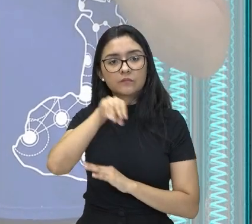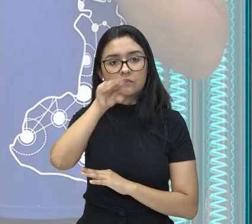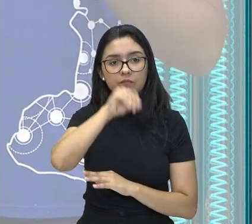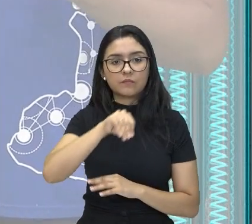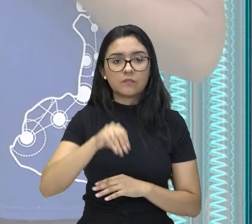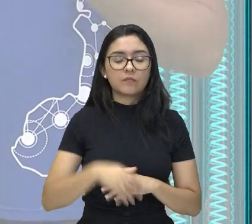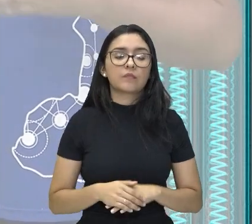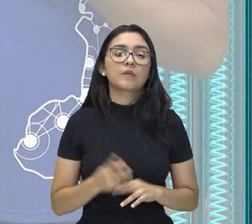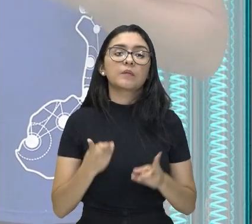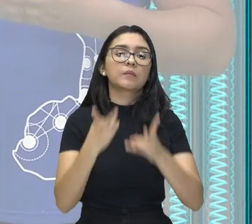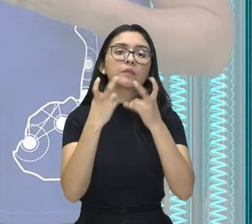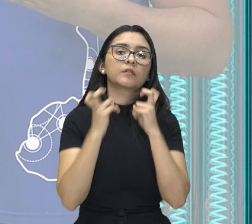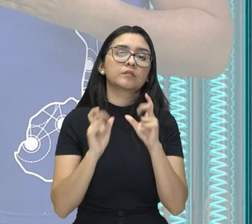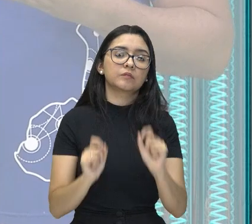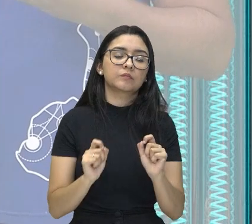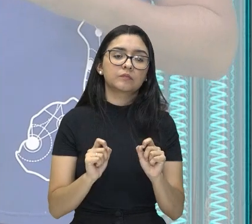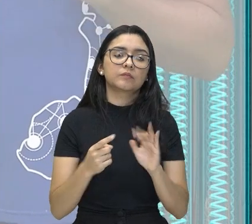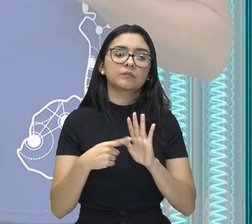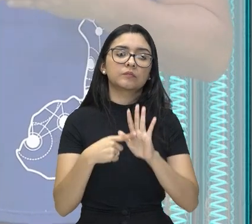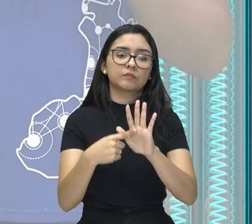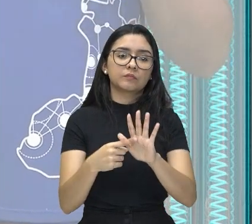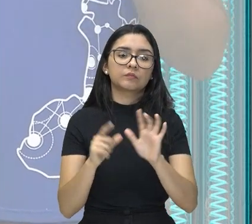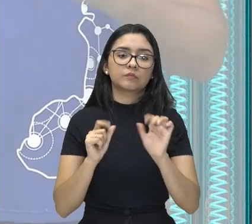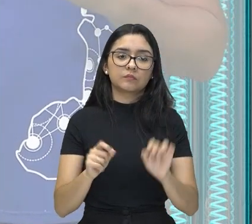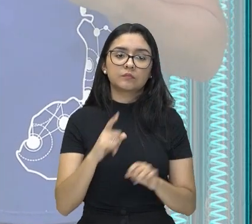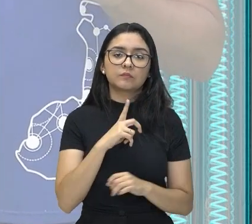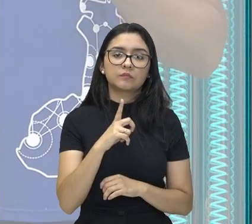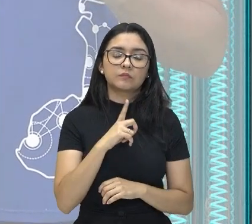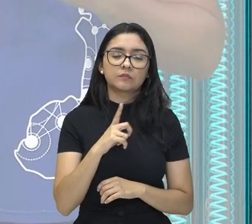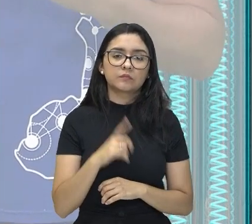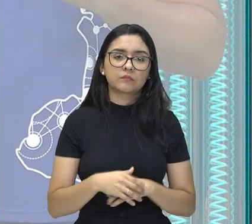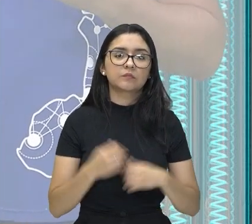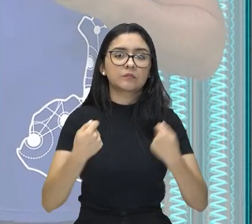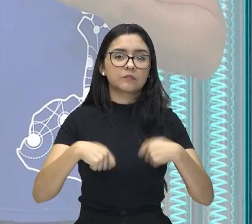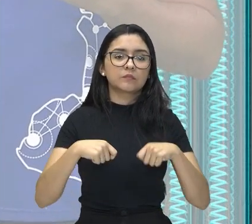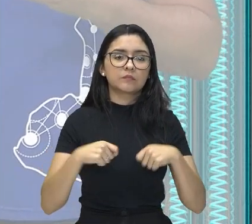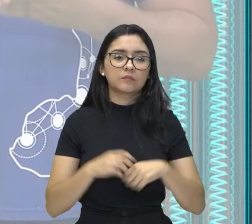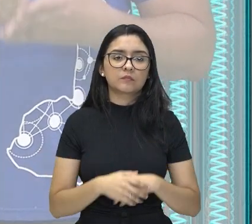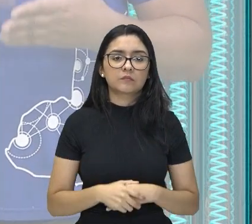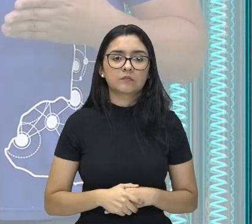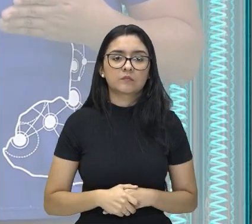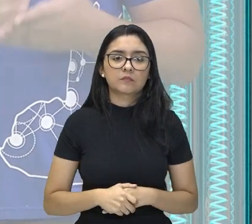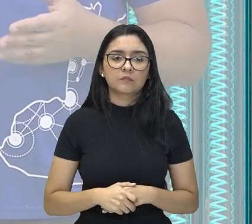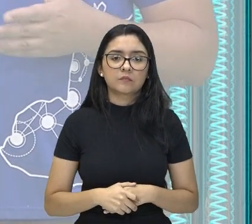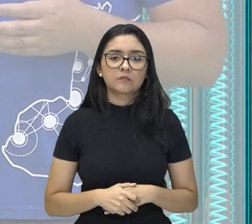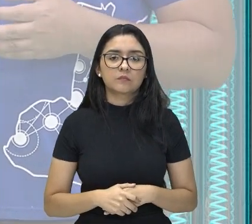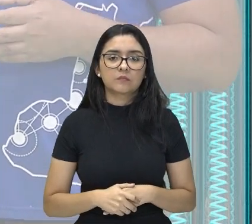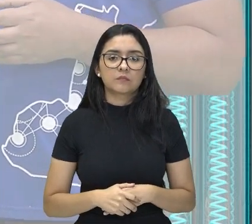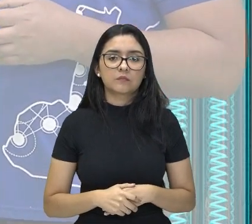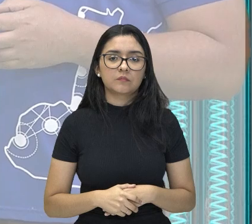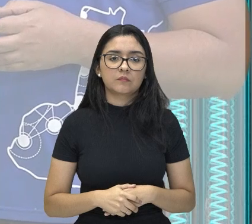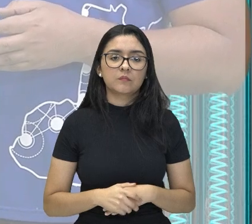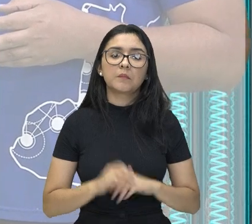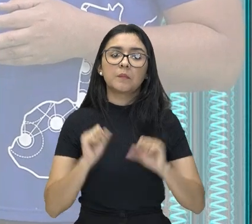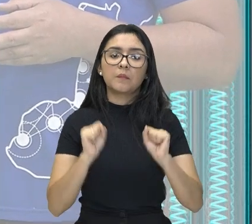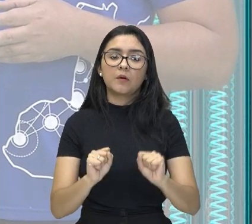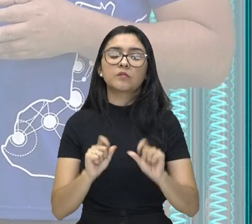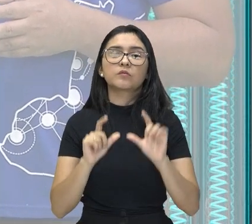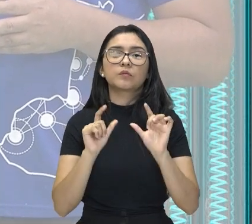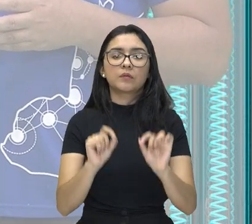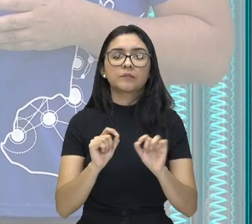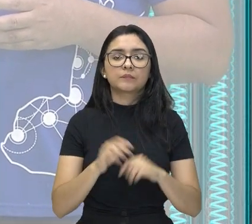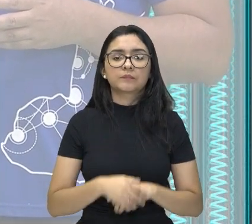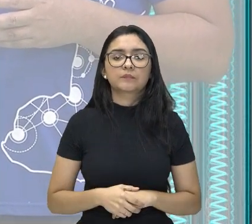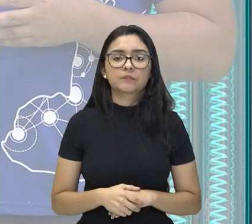que os que apareceram, nós tivemos aí observar que esses operadores argumentativos podem fazer a marcação, ou